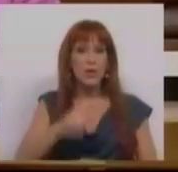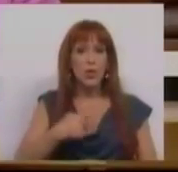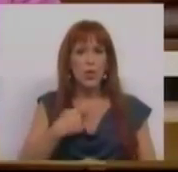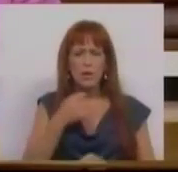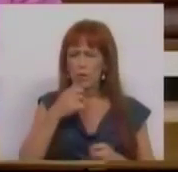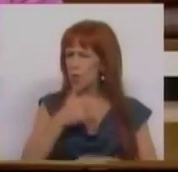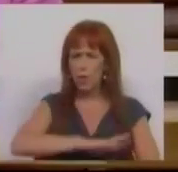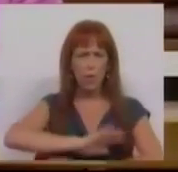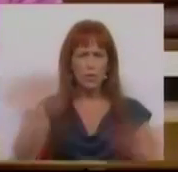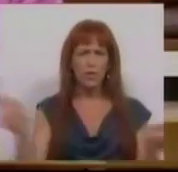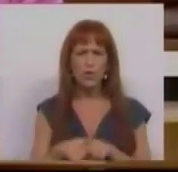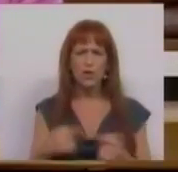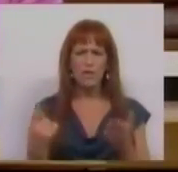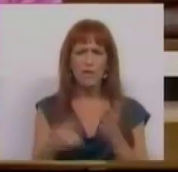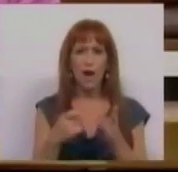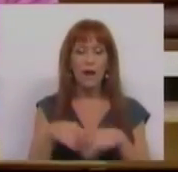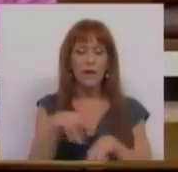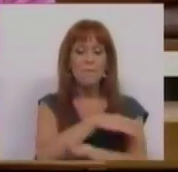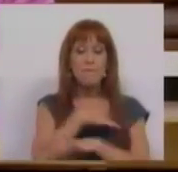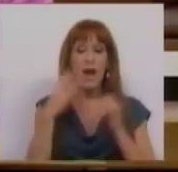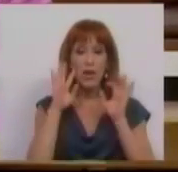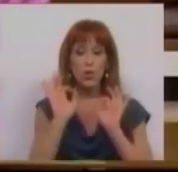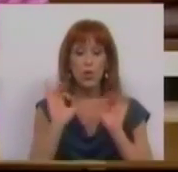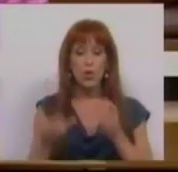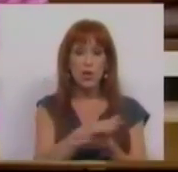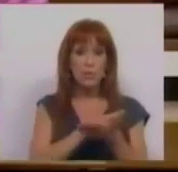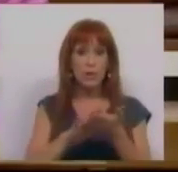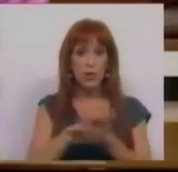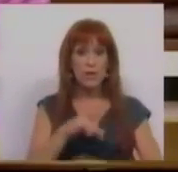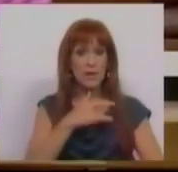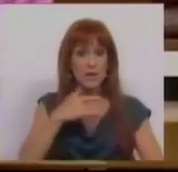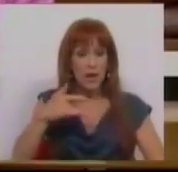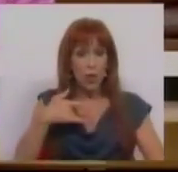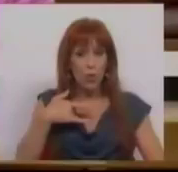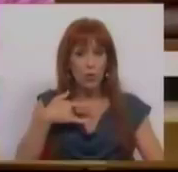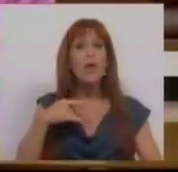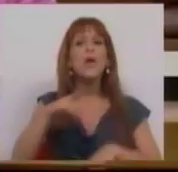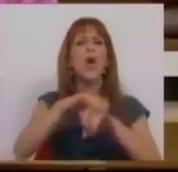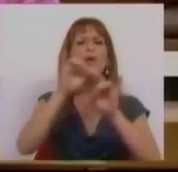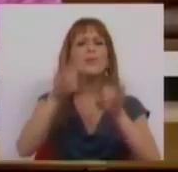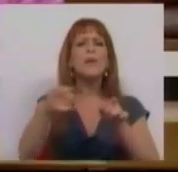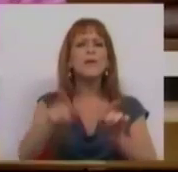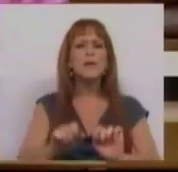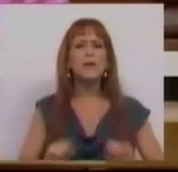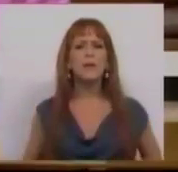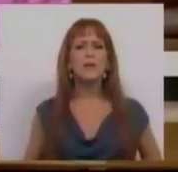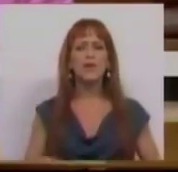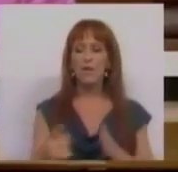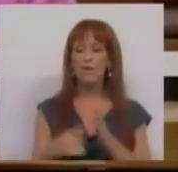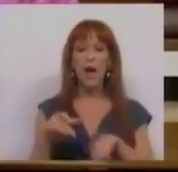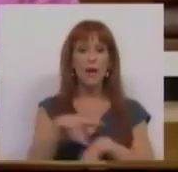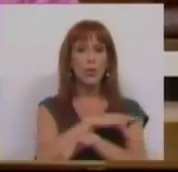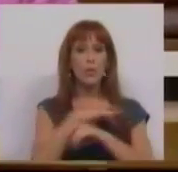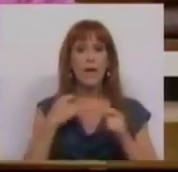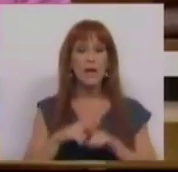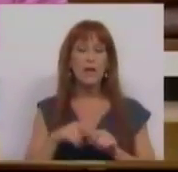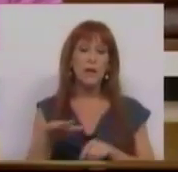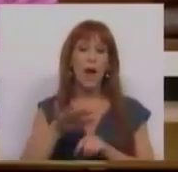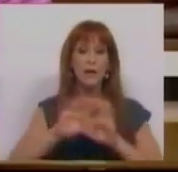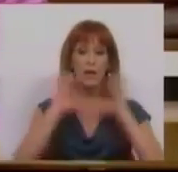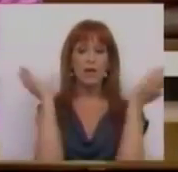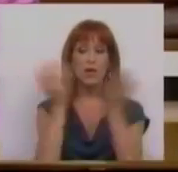de descalabro com falta de médicos nos cuidados primários de saúde e nos hospitais. Faltam médicos de